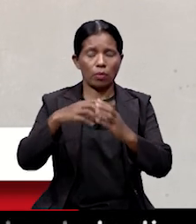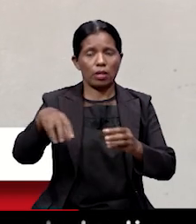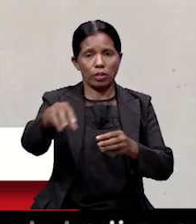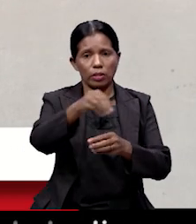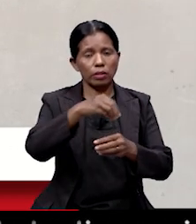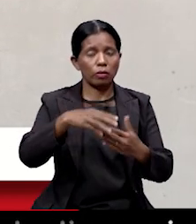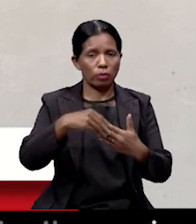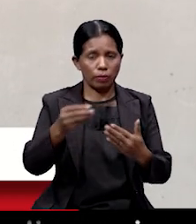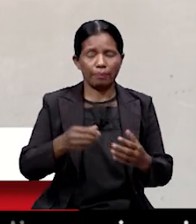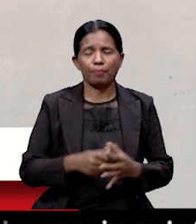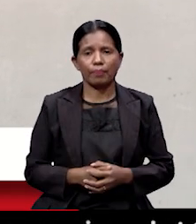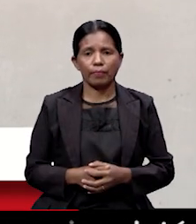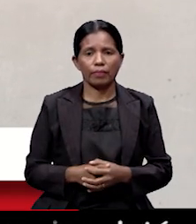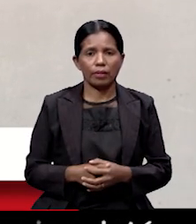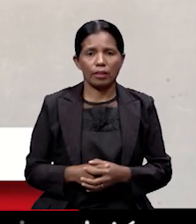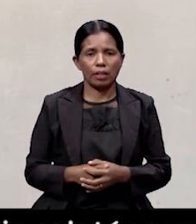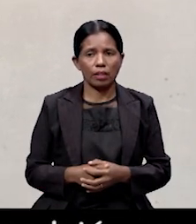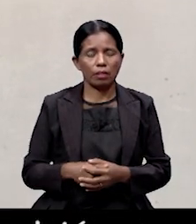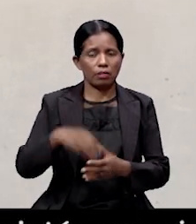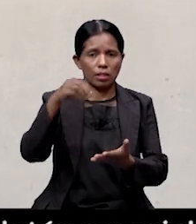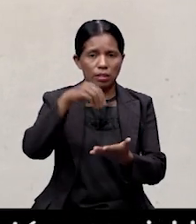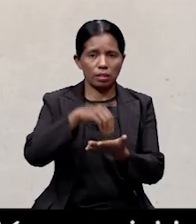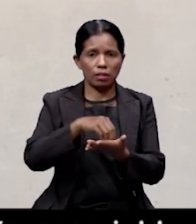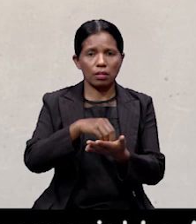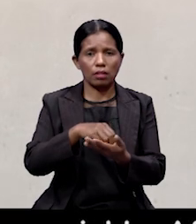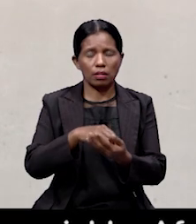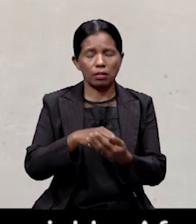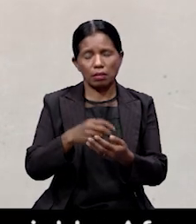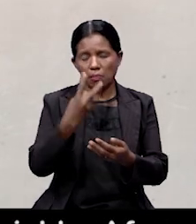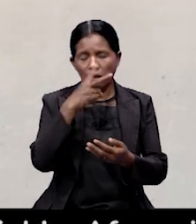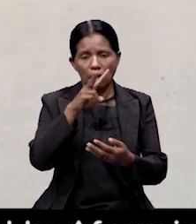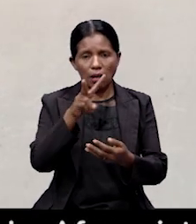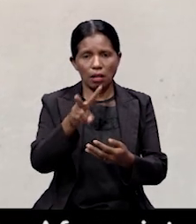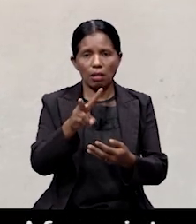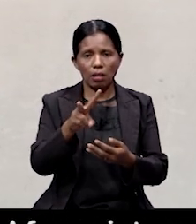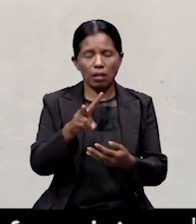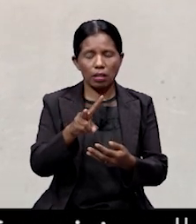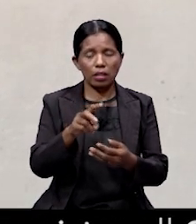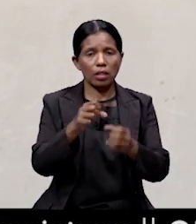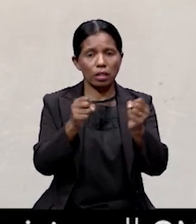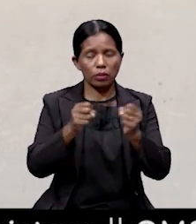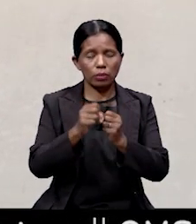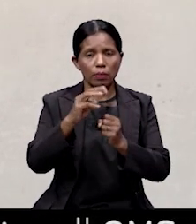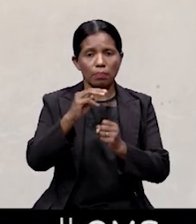consegue detecta e a Suku Madohi, aldeia Terra Santa,